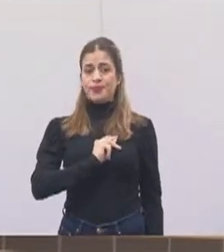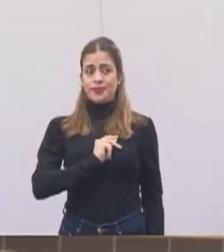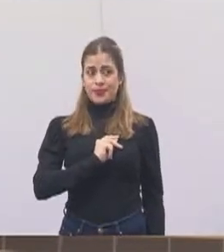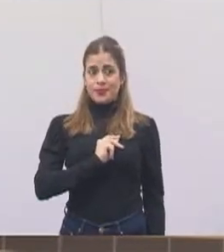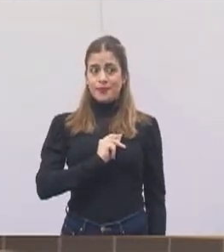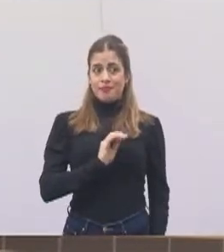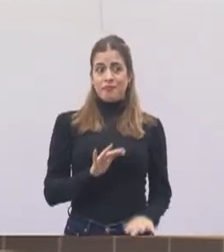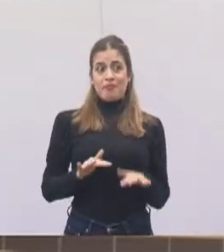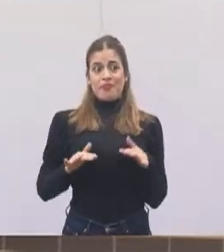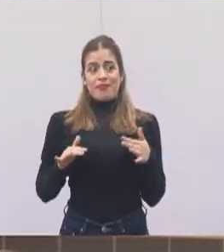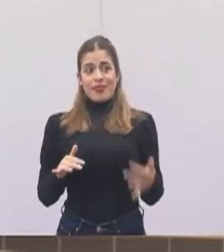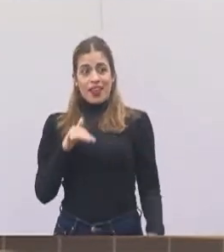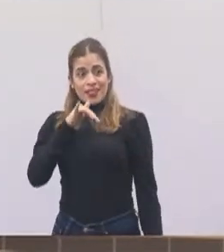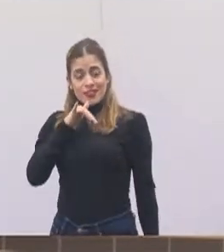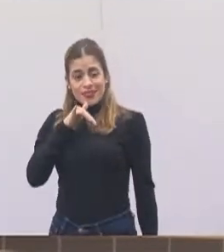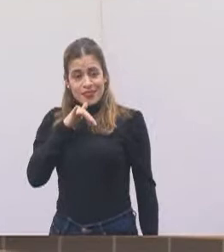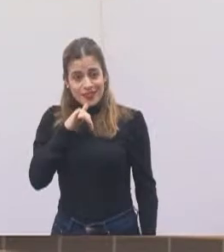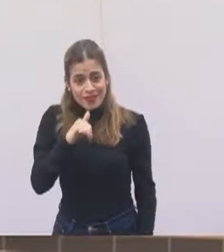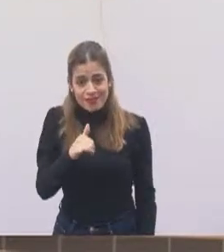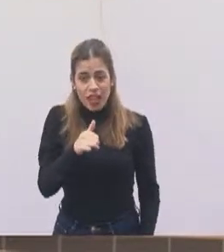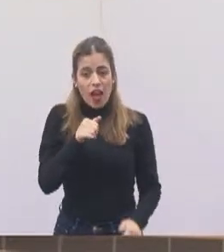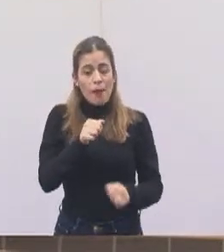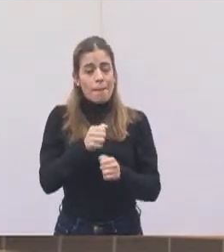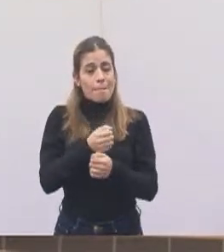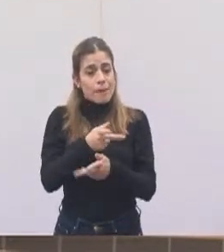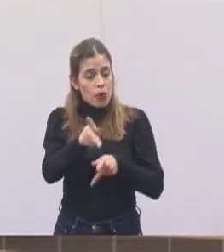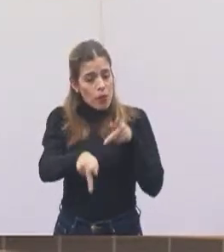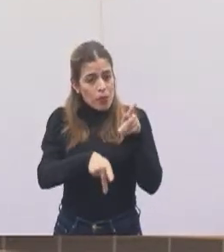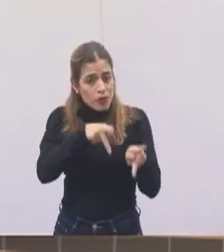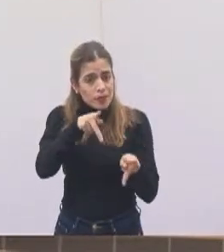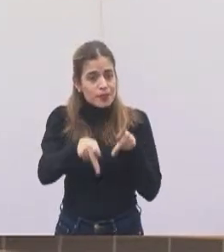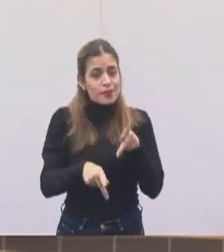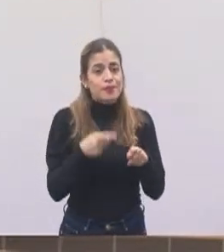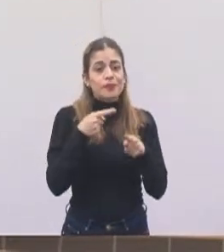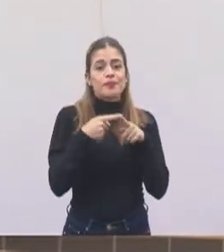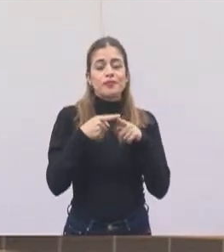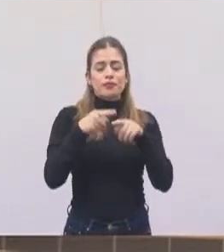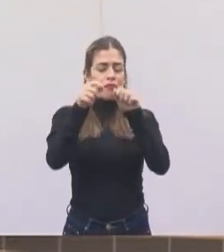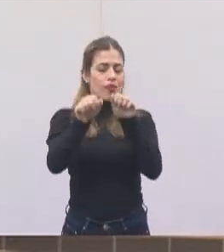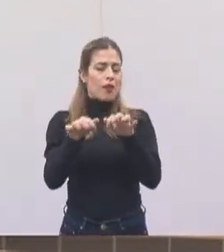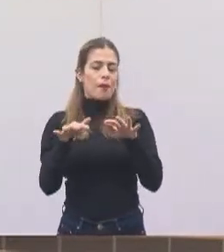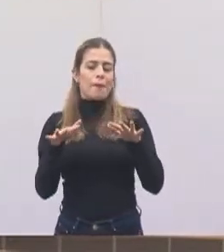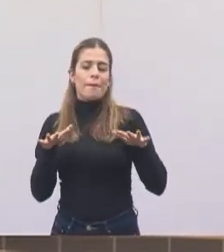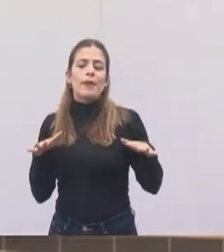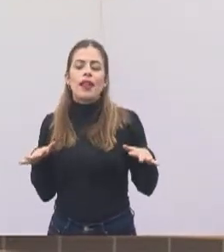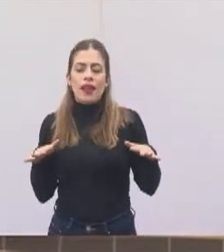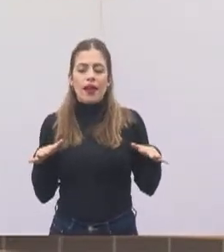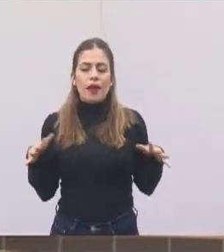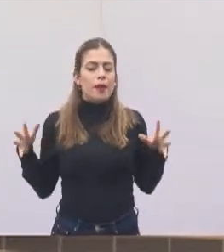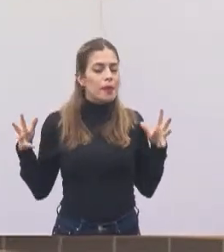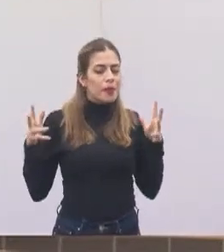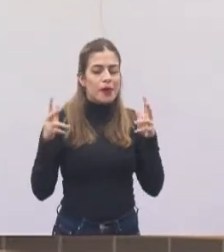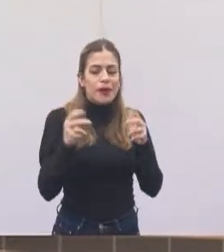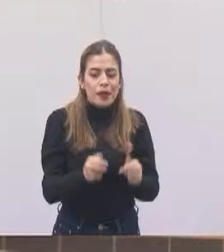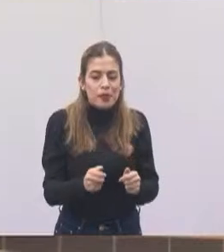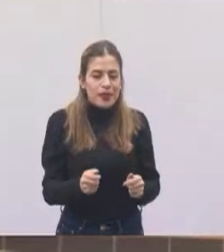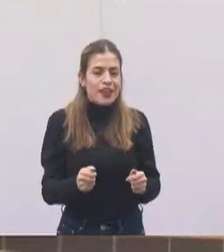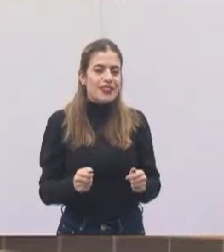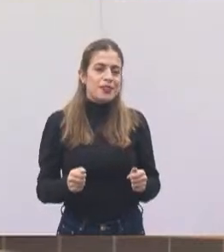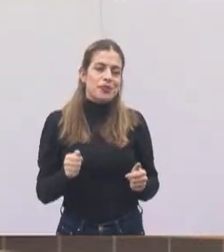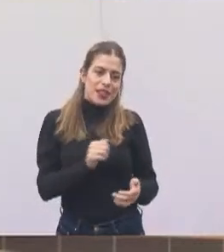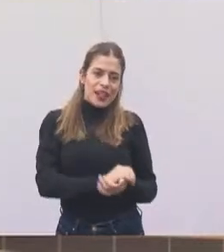deixar isso aqui para o público, porque o plenário é para todo mundo. É para a mulher e para o